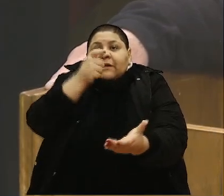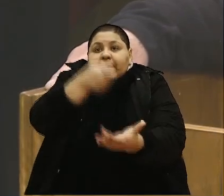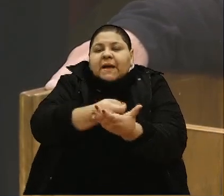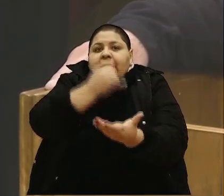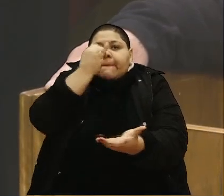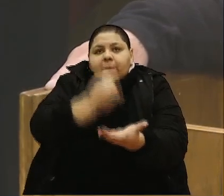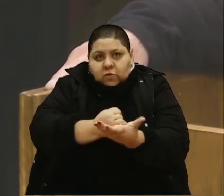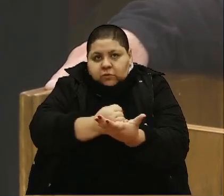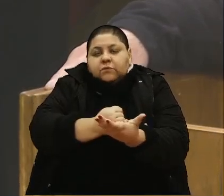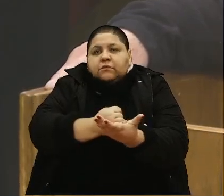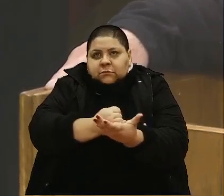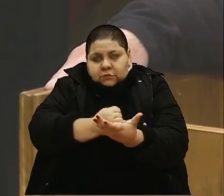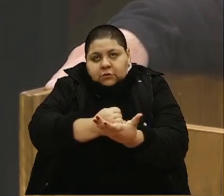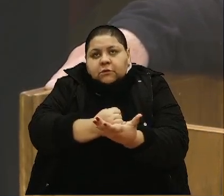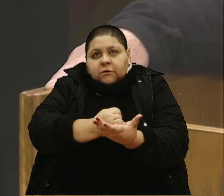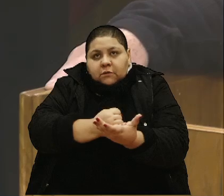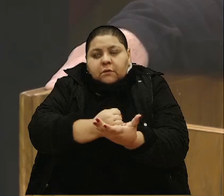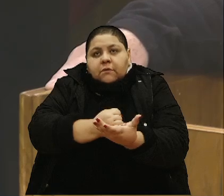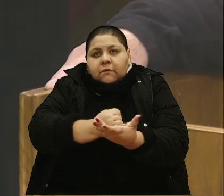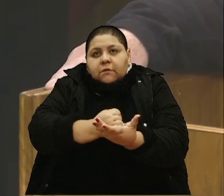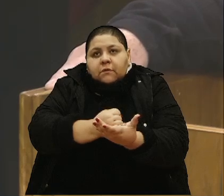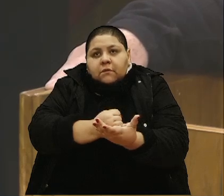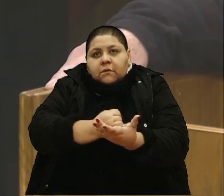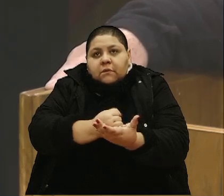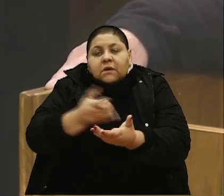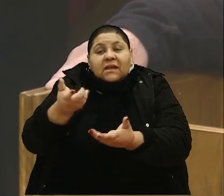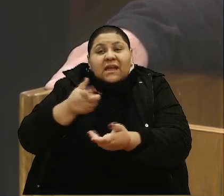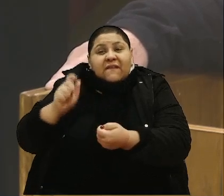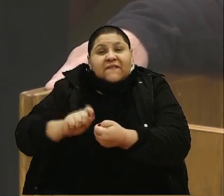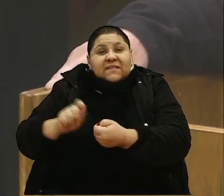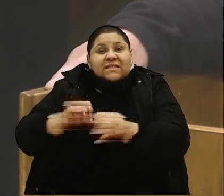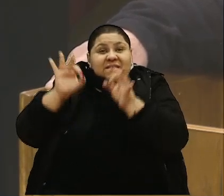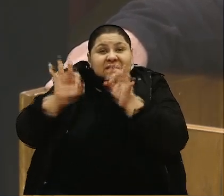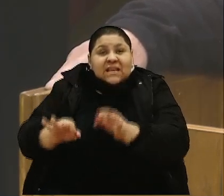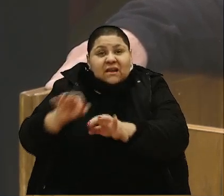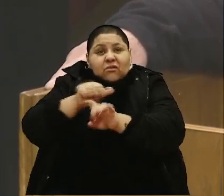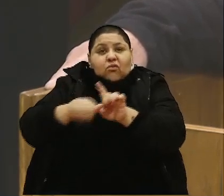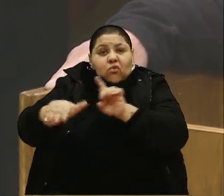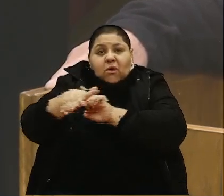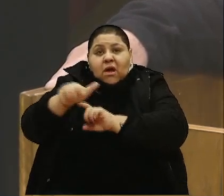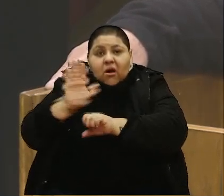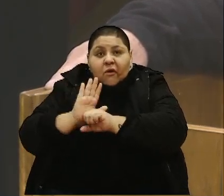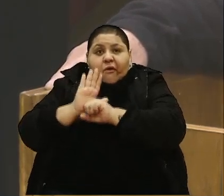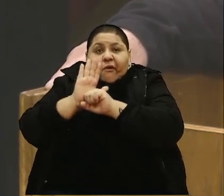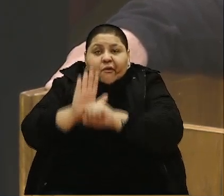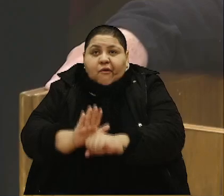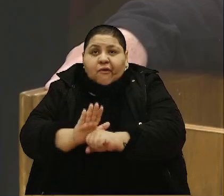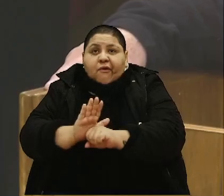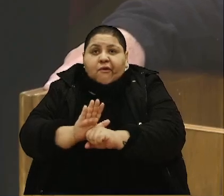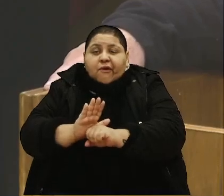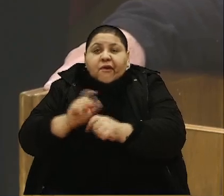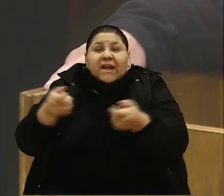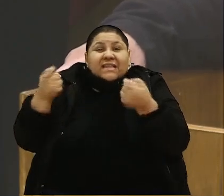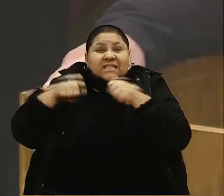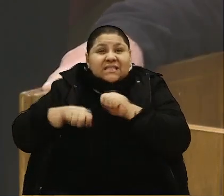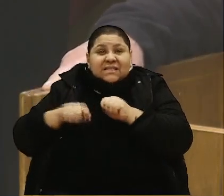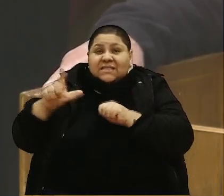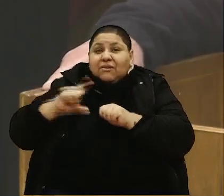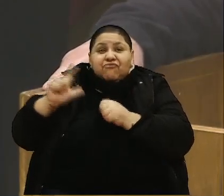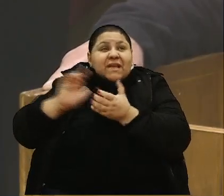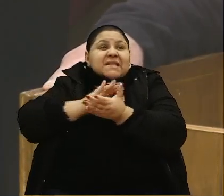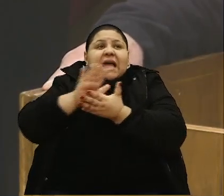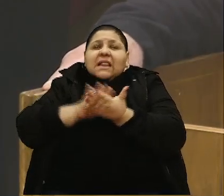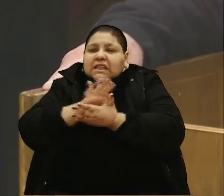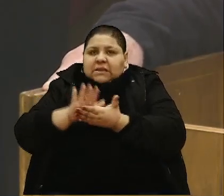imposto. E que procura fazer justiça social, ajudando a suprir as necessidades daqueles que não têm